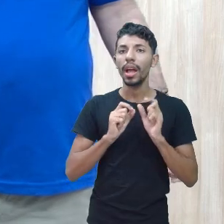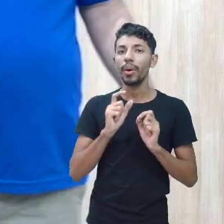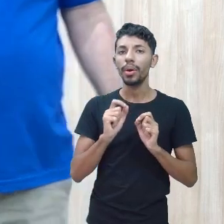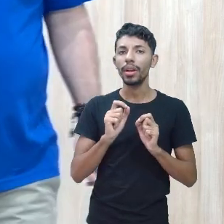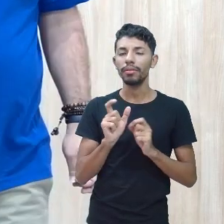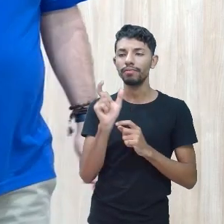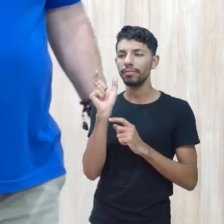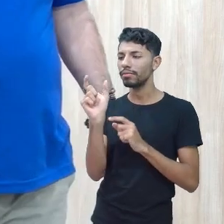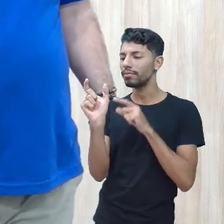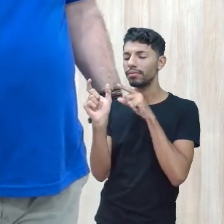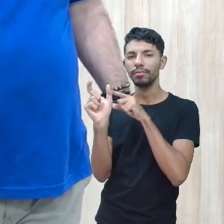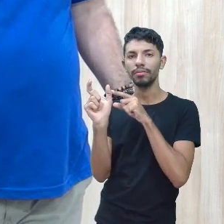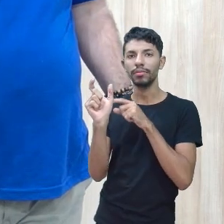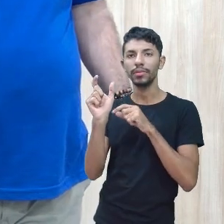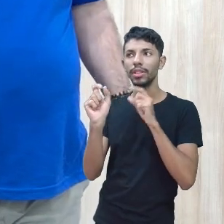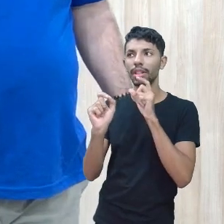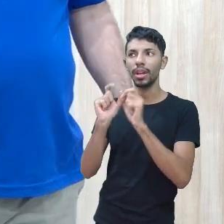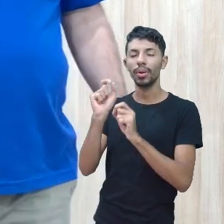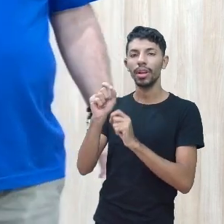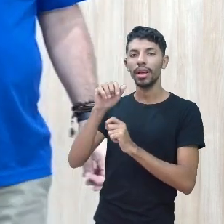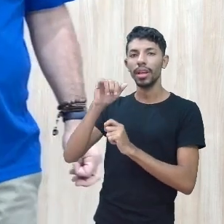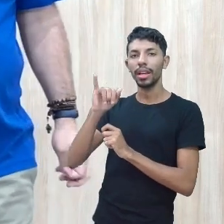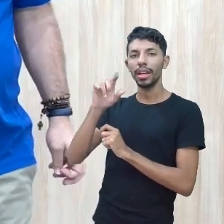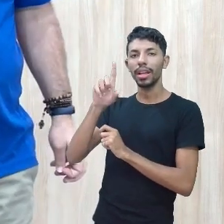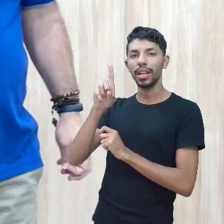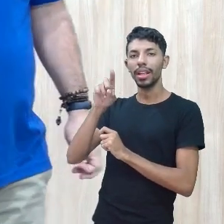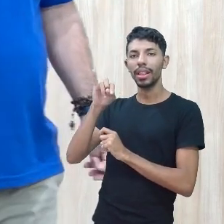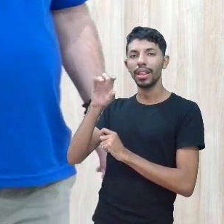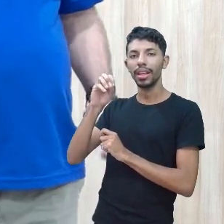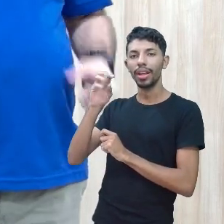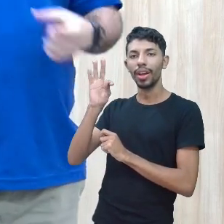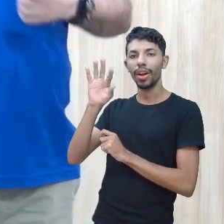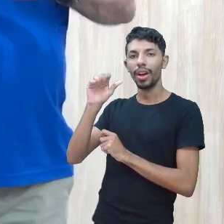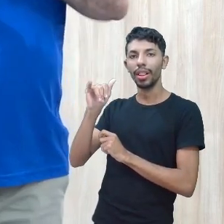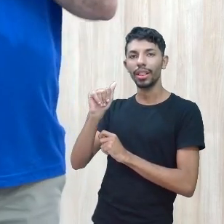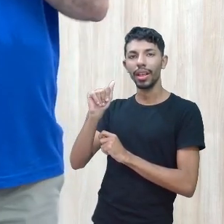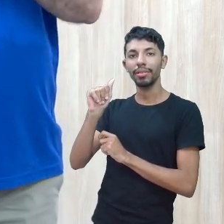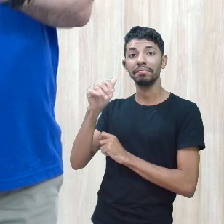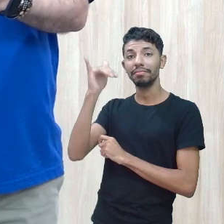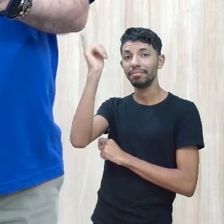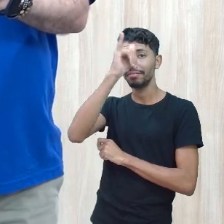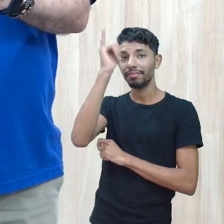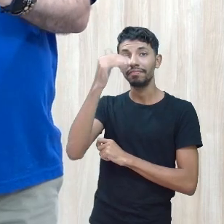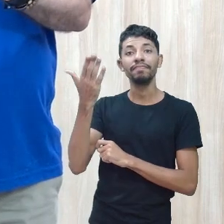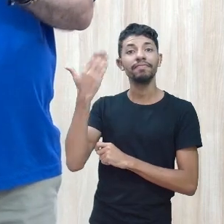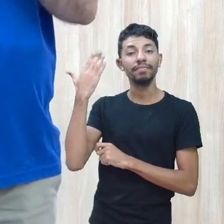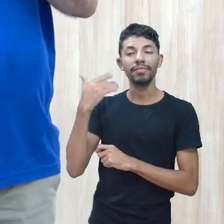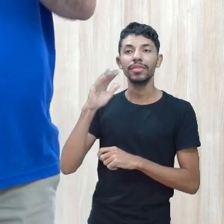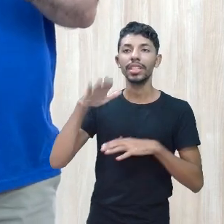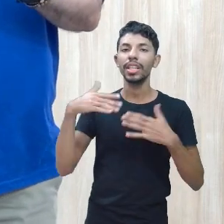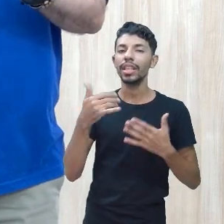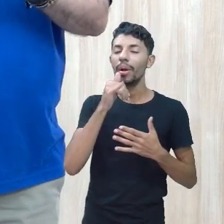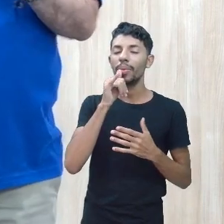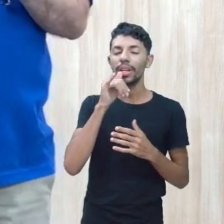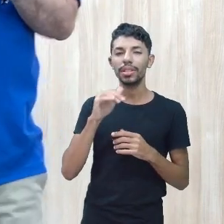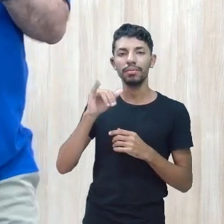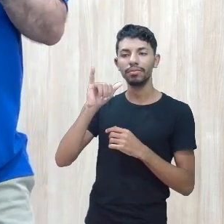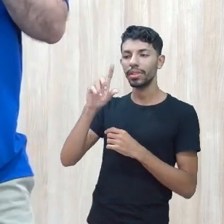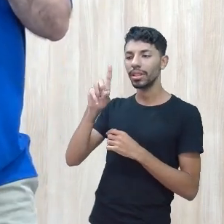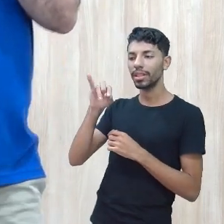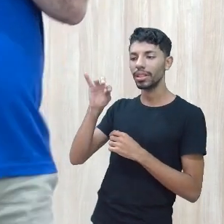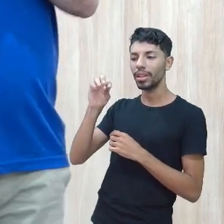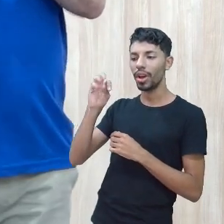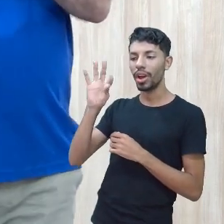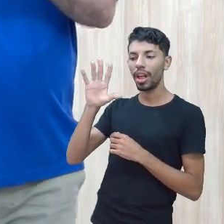estou me referindo ao idiota. Então, o idiota na sua origem epistemológica, né, na